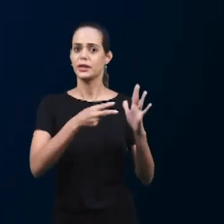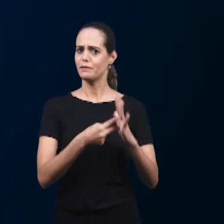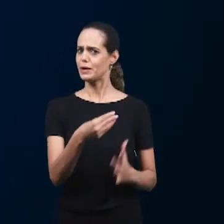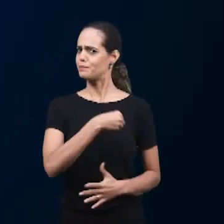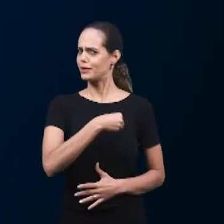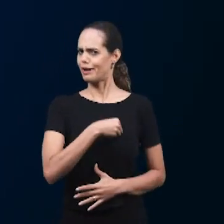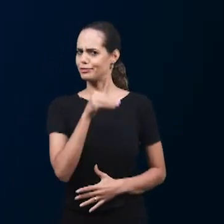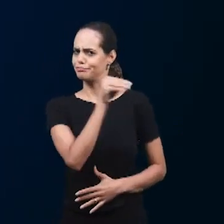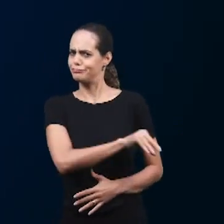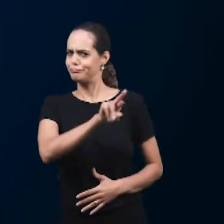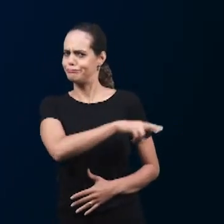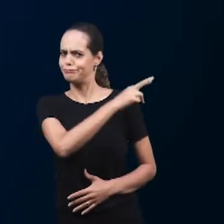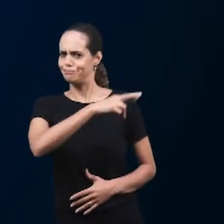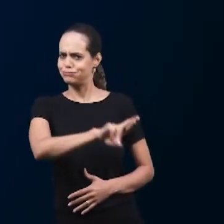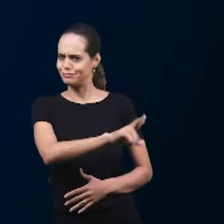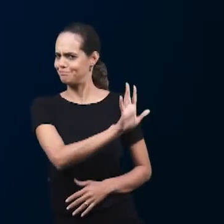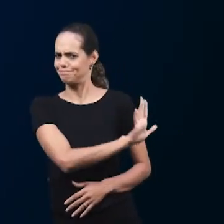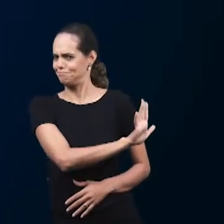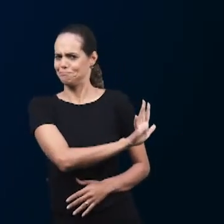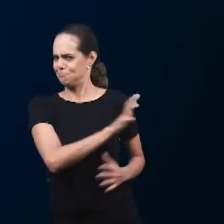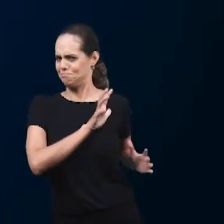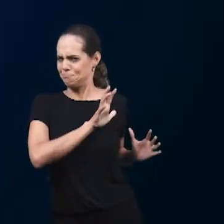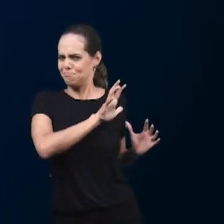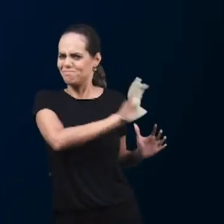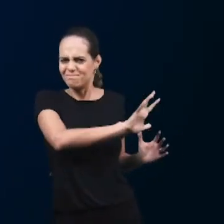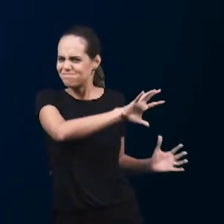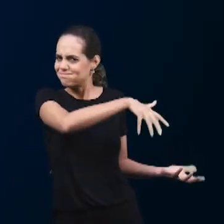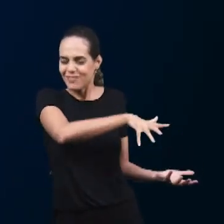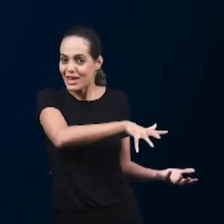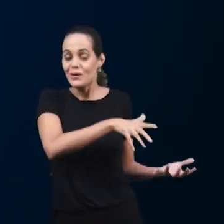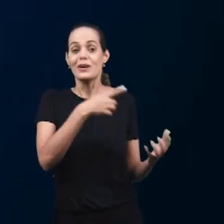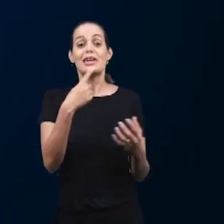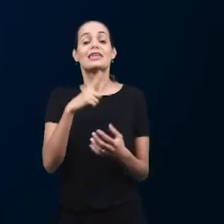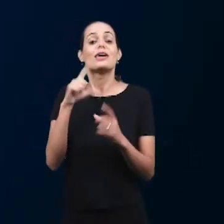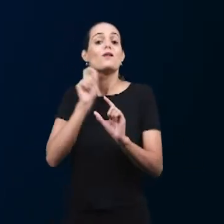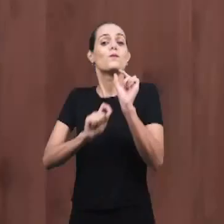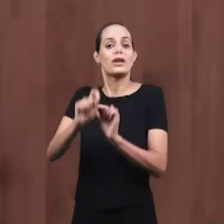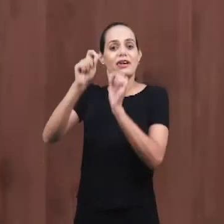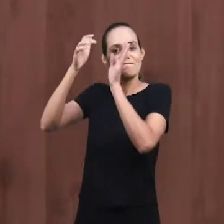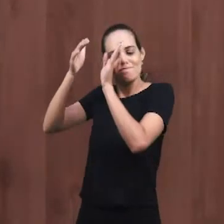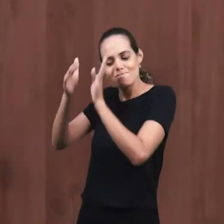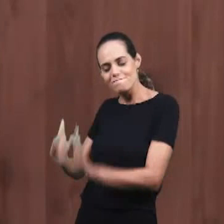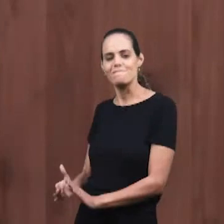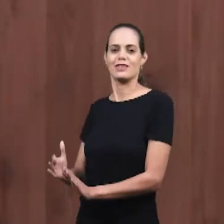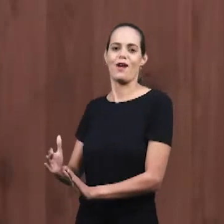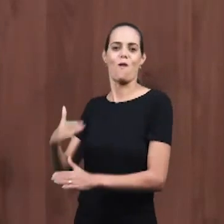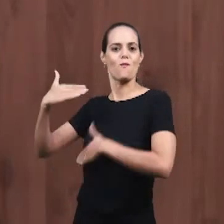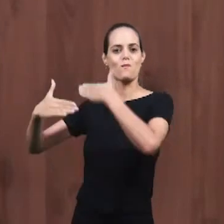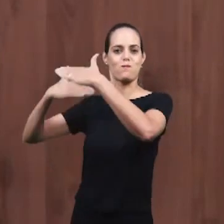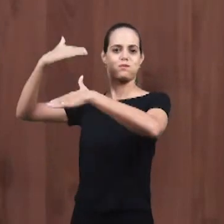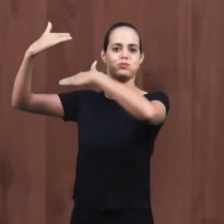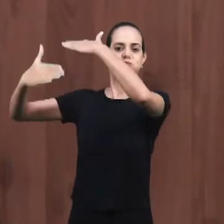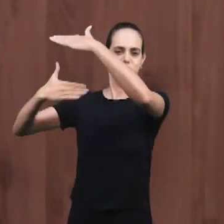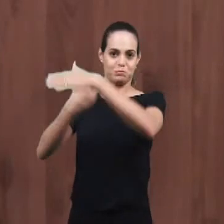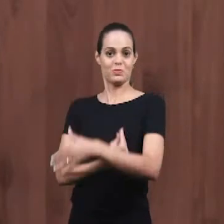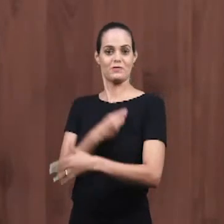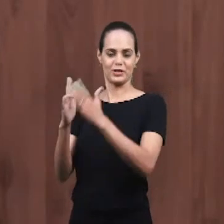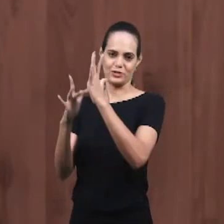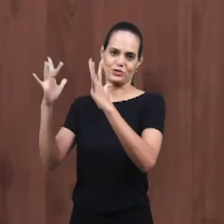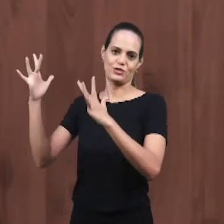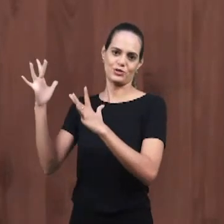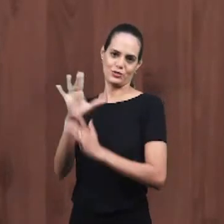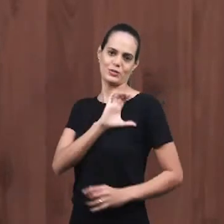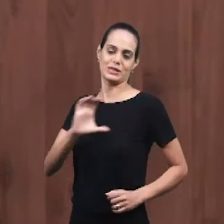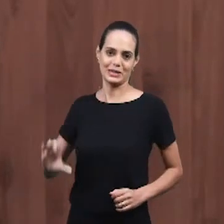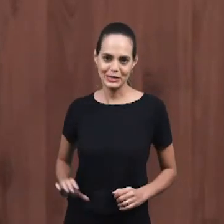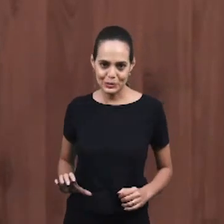deixar a sua vida de pecado, o seu passado para trás e viver uma nova vida em Cristo. Muito bem, irmã Renata, bem colocada a